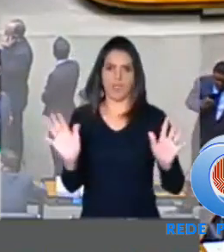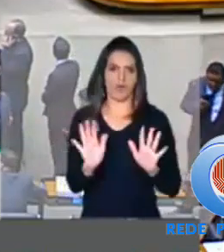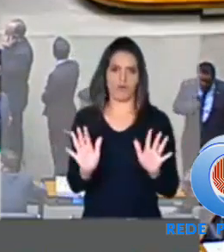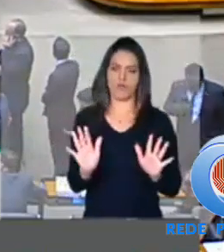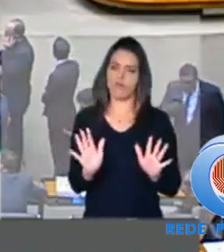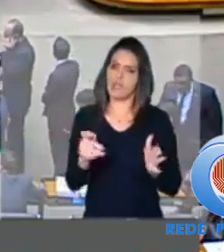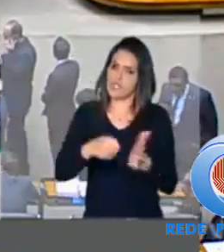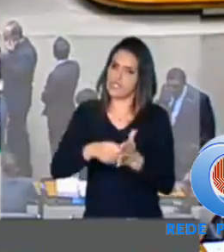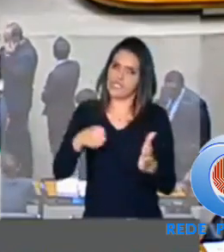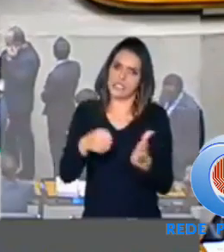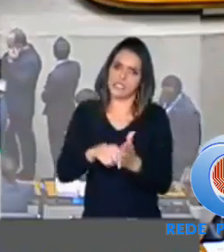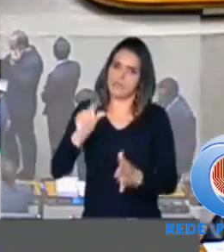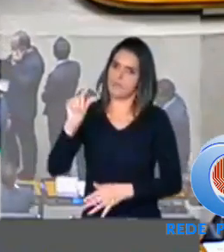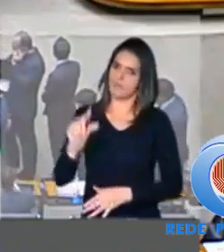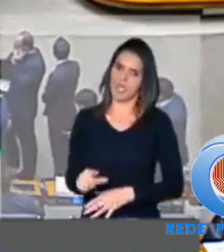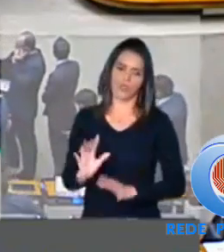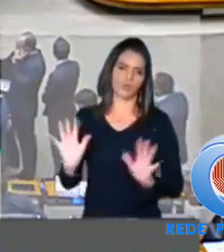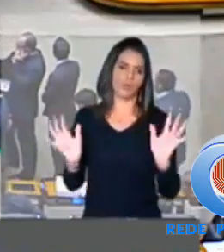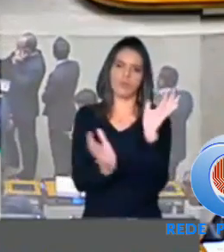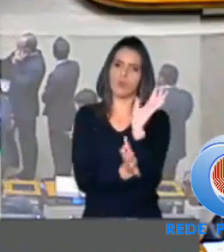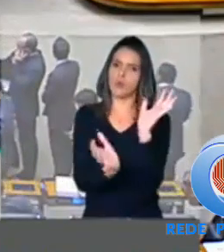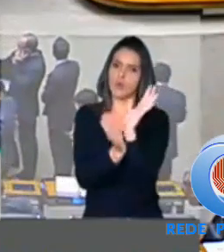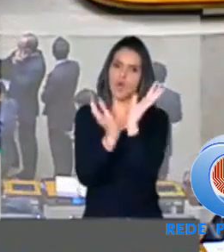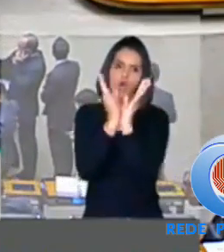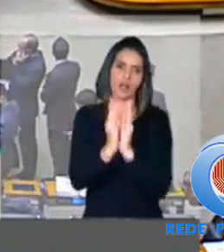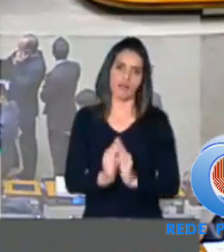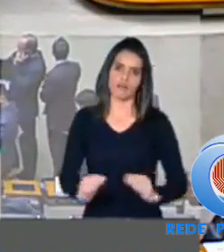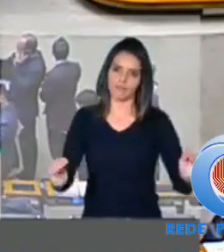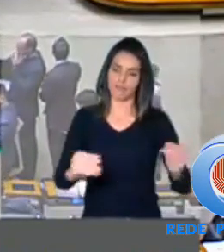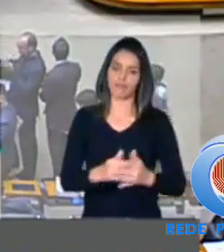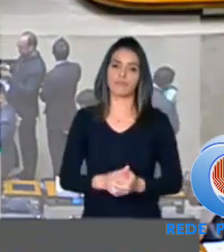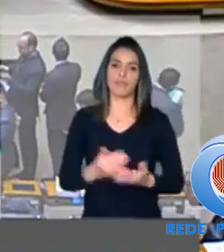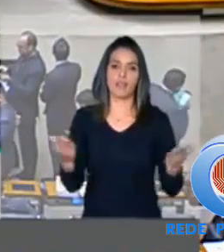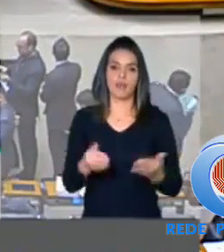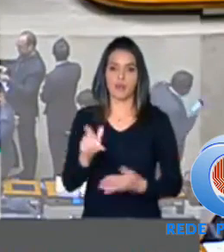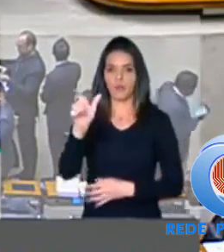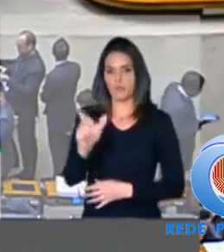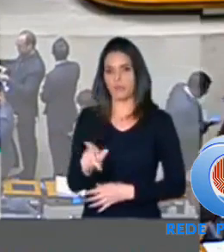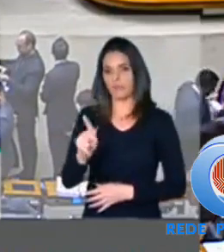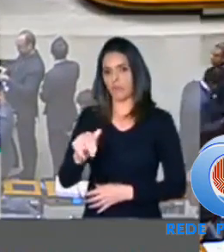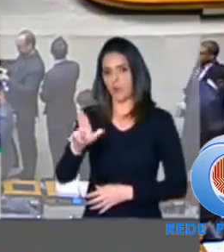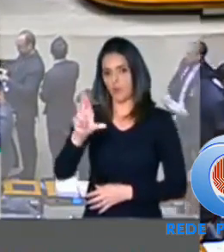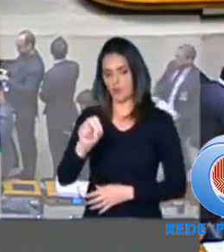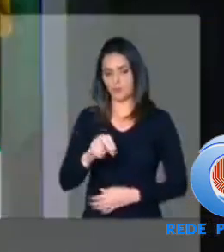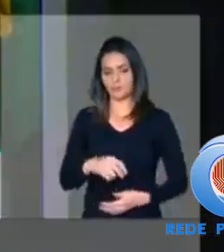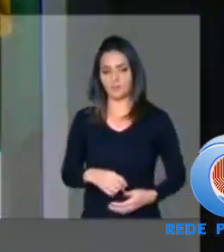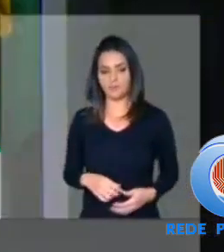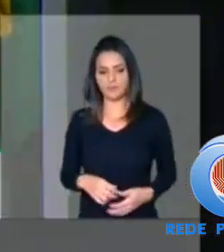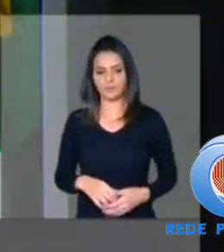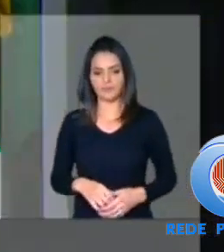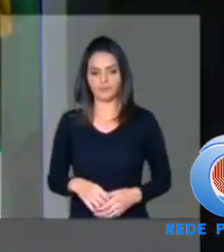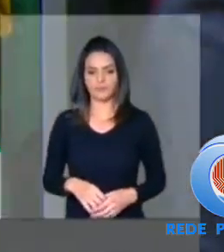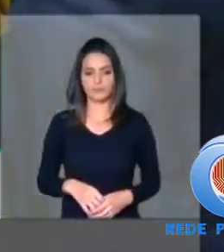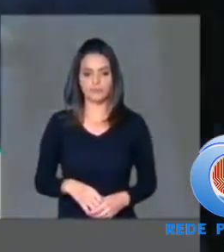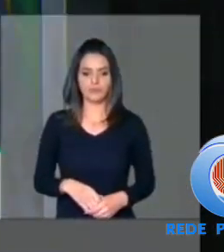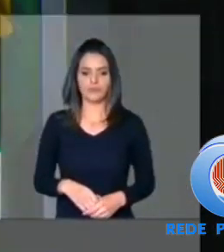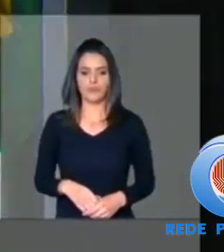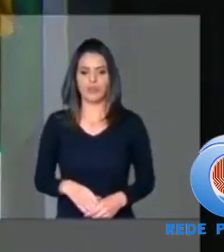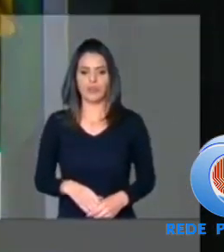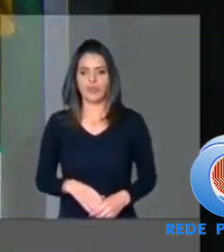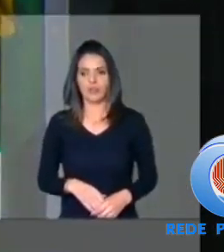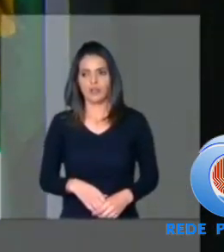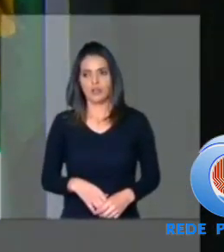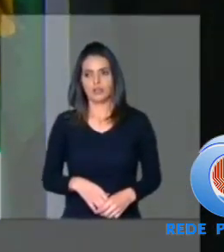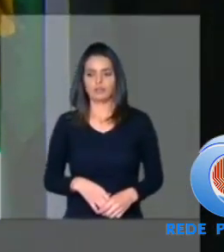participação possível do Estado, segundo o que prevê essa medida provisória. Deputado Paulo Ganimi. Estamos aqui a votar um tema muito importante para o